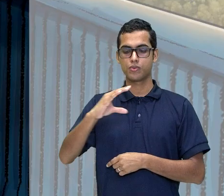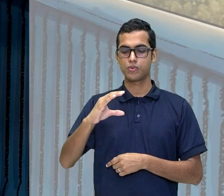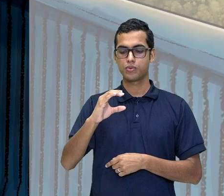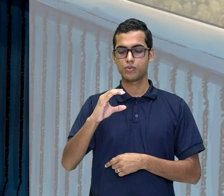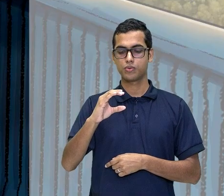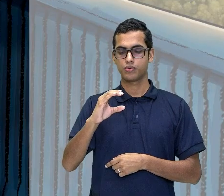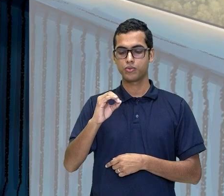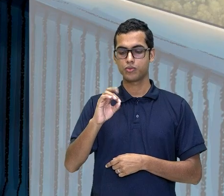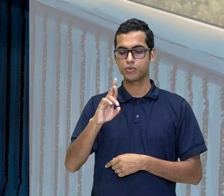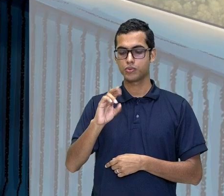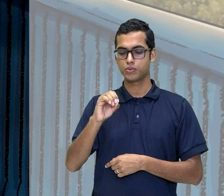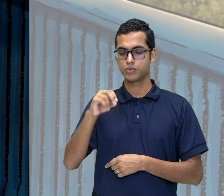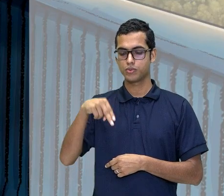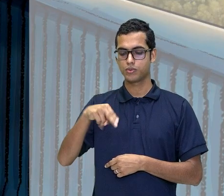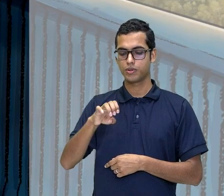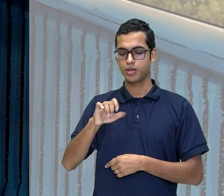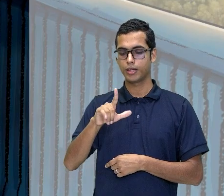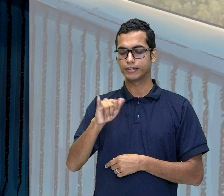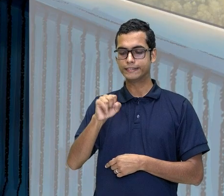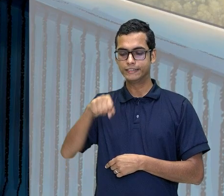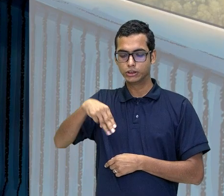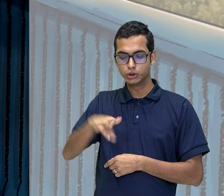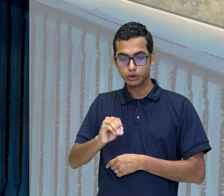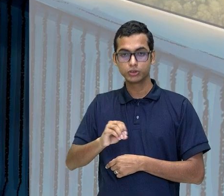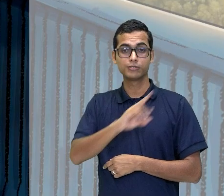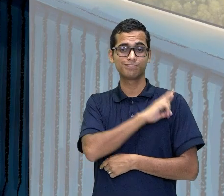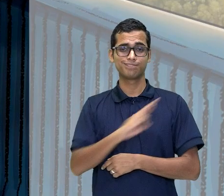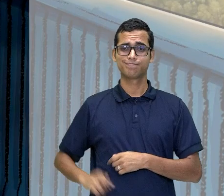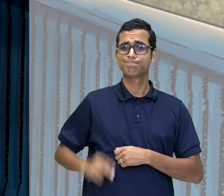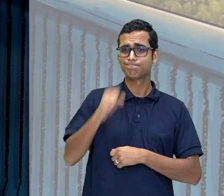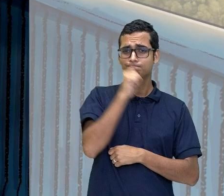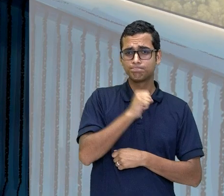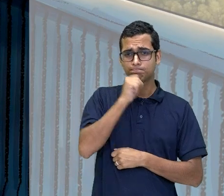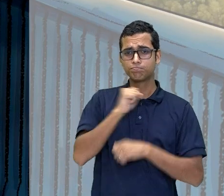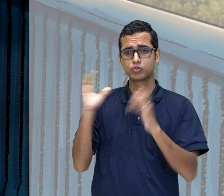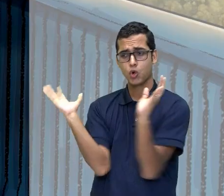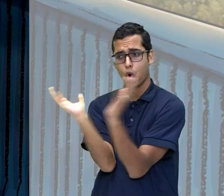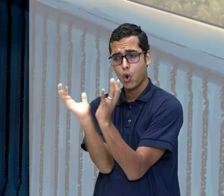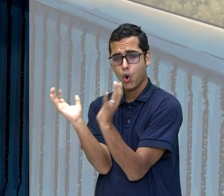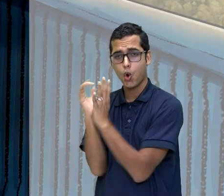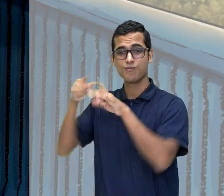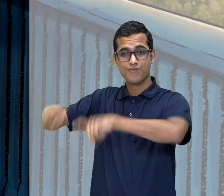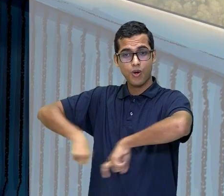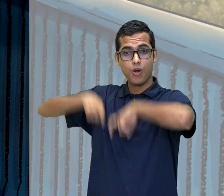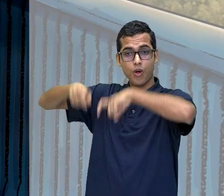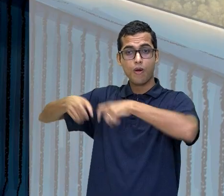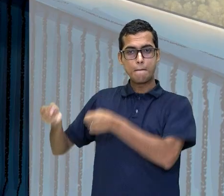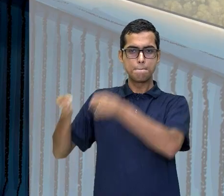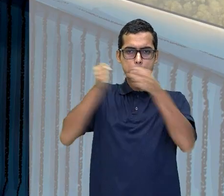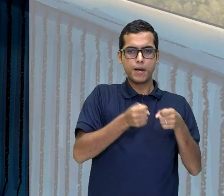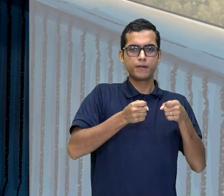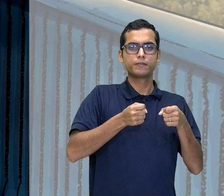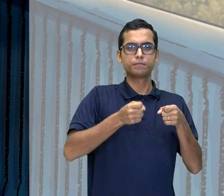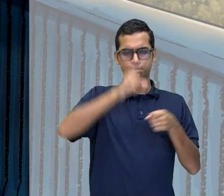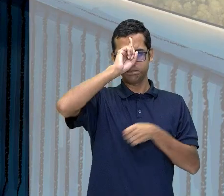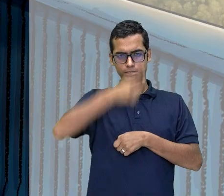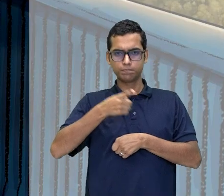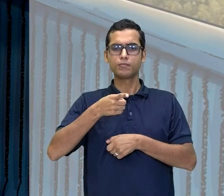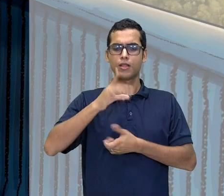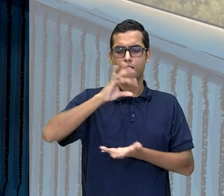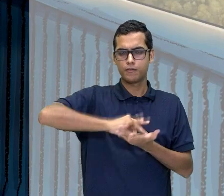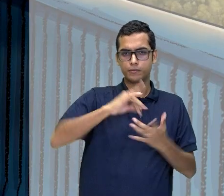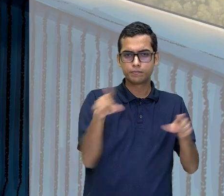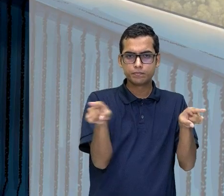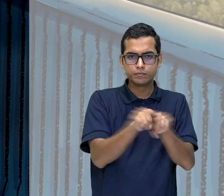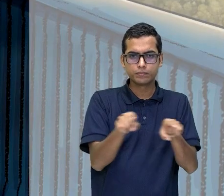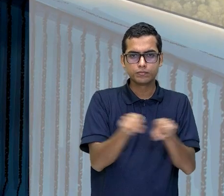coronelismo. República Velha, caracterizada ali pelas oligarquias, grupos que se alternam no poder e na esfera local, quem